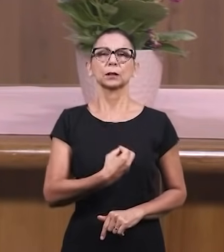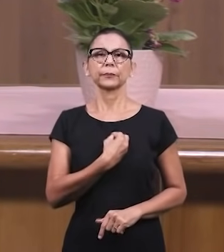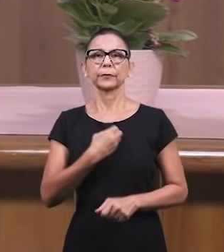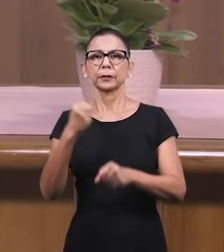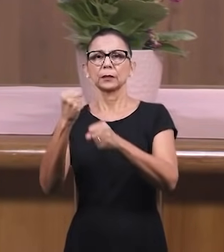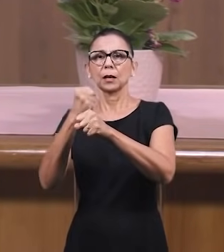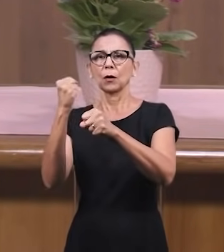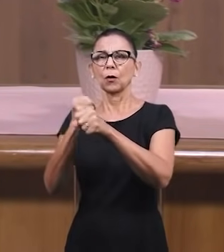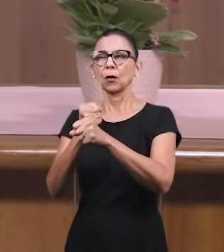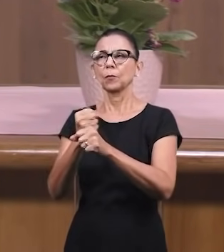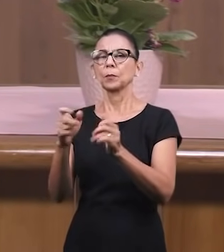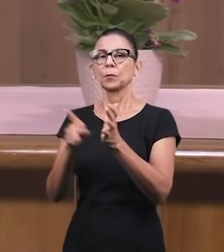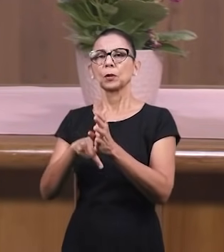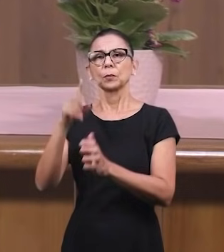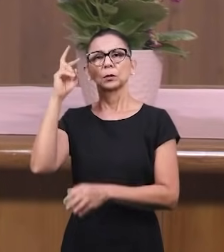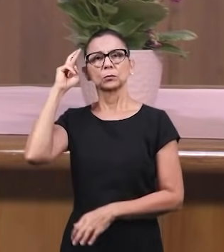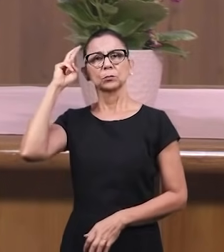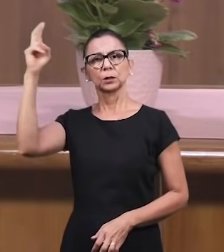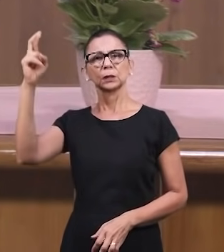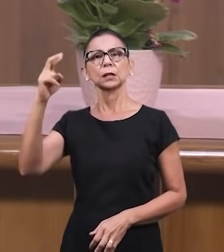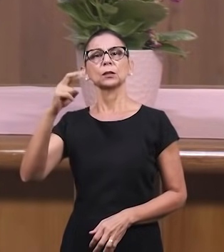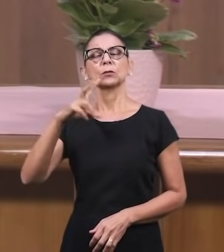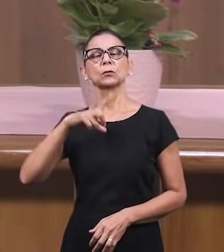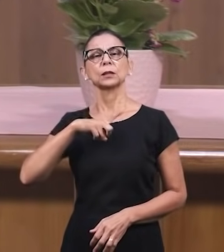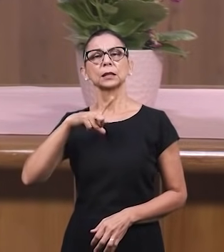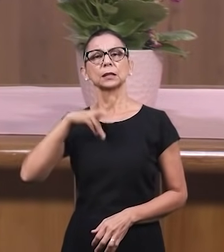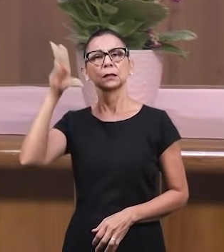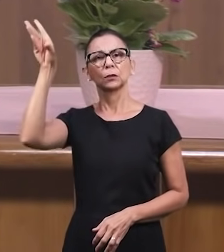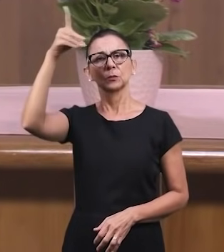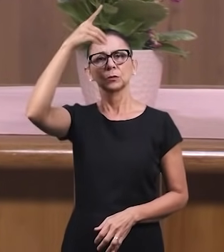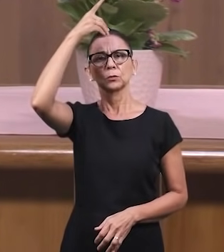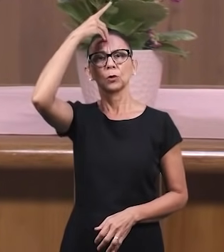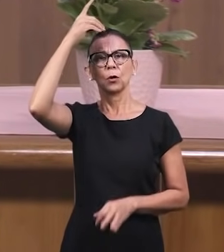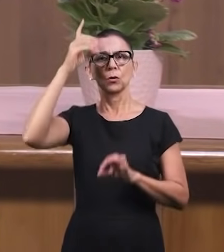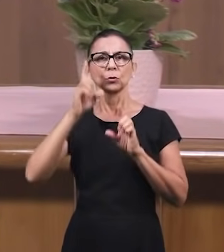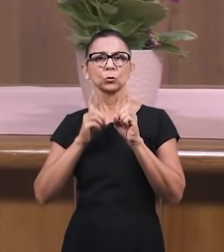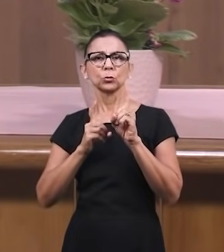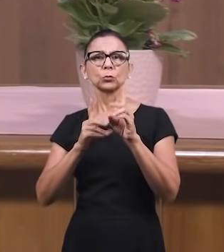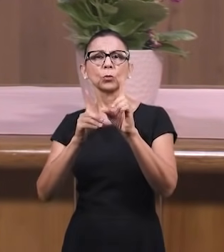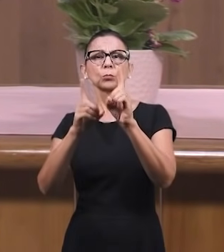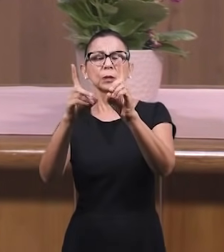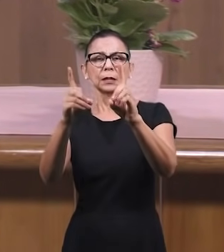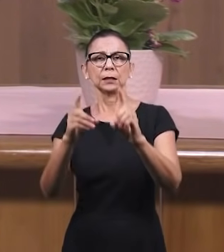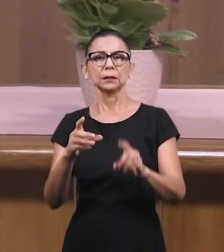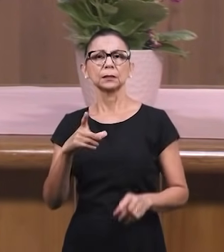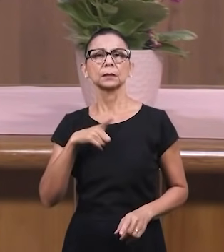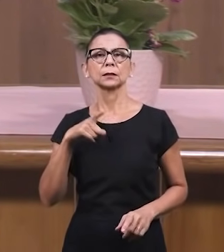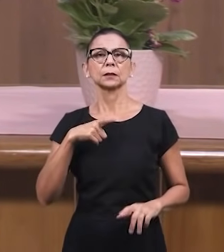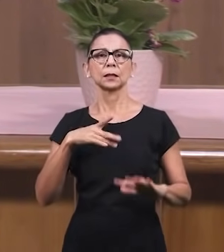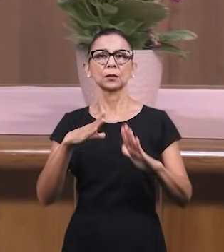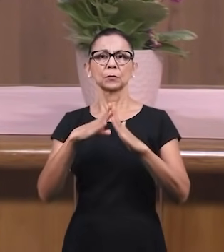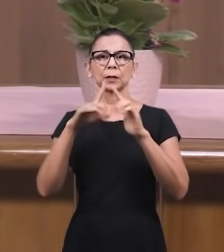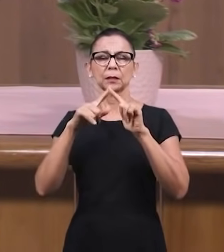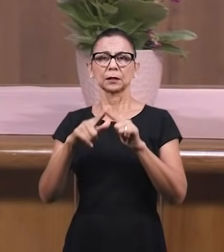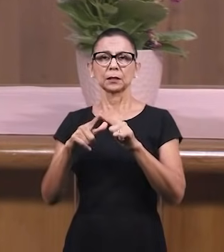obra, onde os dons espirituais, onde a doutrina como forma de vida, a igreja como corpo de